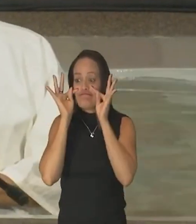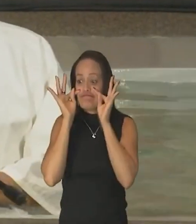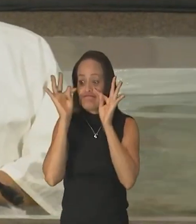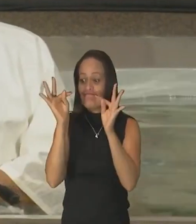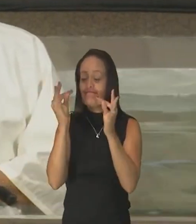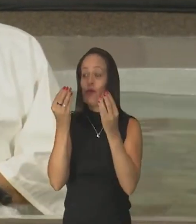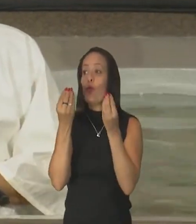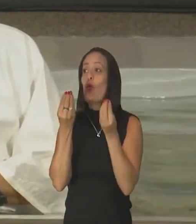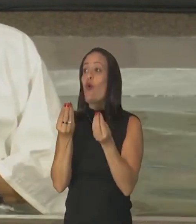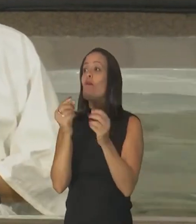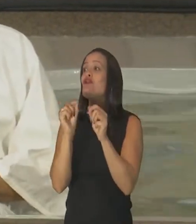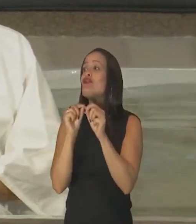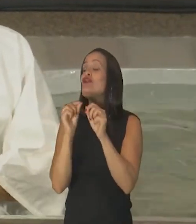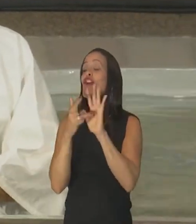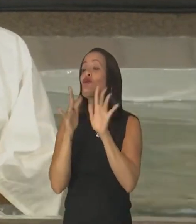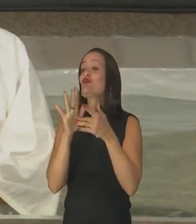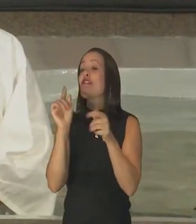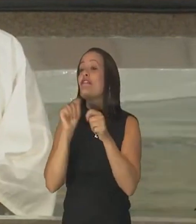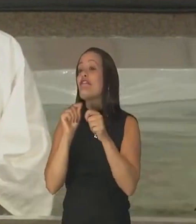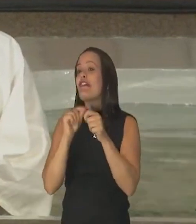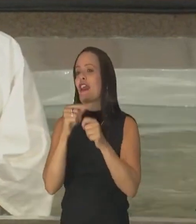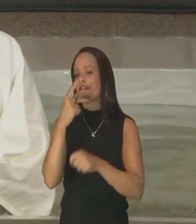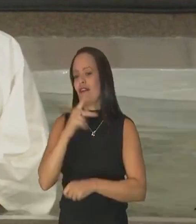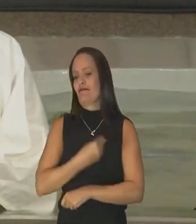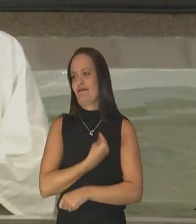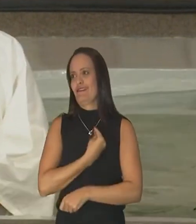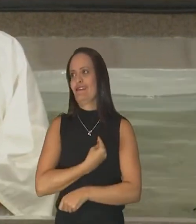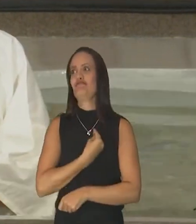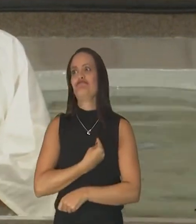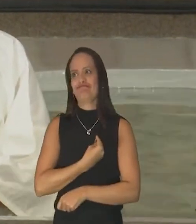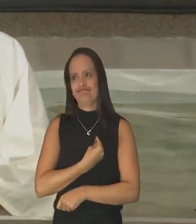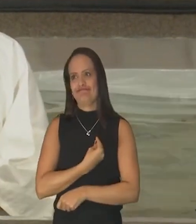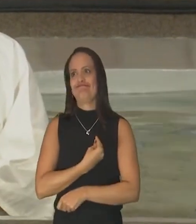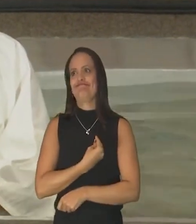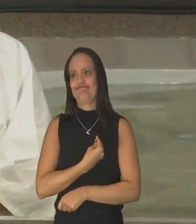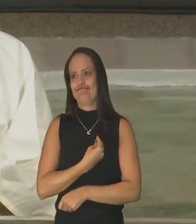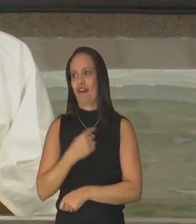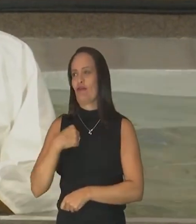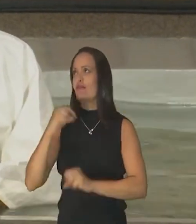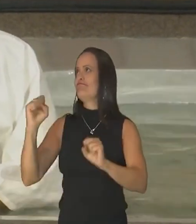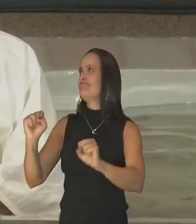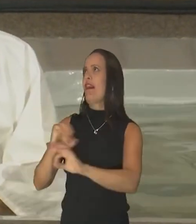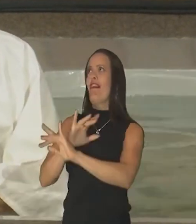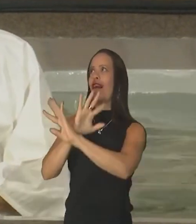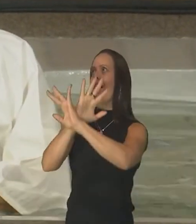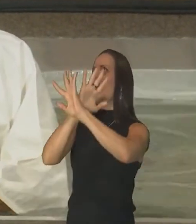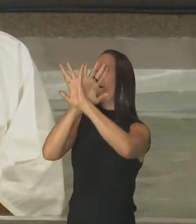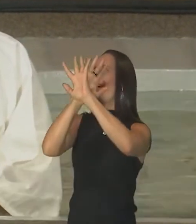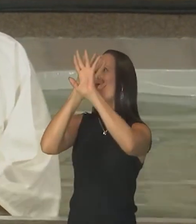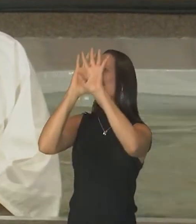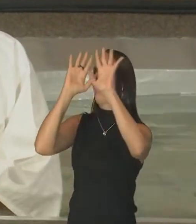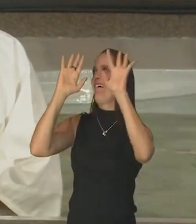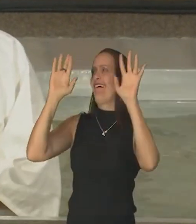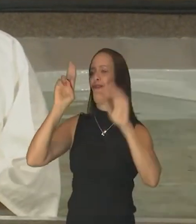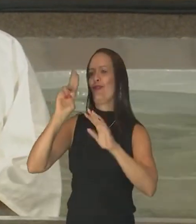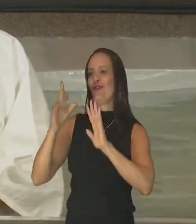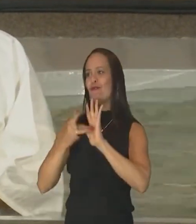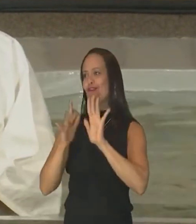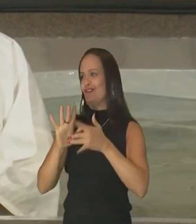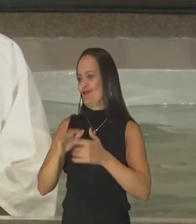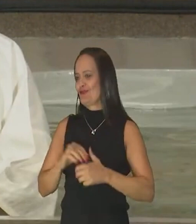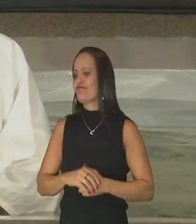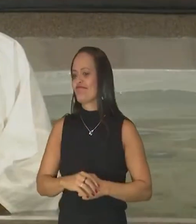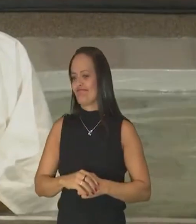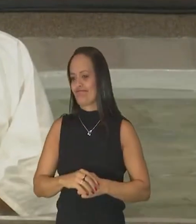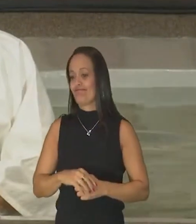que Jesus fez e está fazendo em sua vida, nós iríamos glorificar muito ao nome do Senhor. O